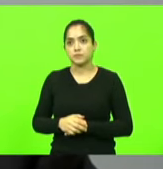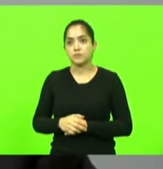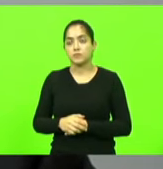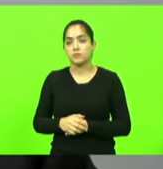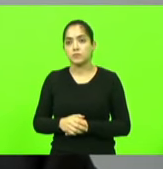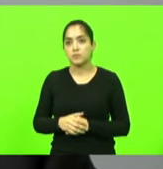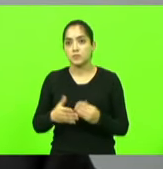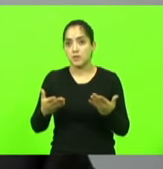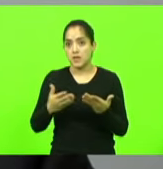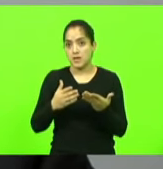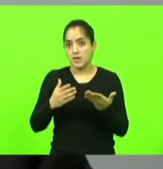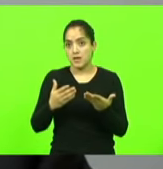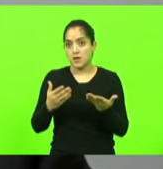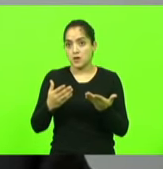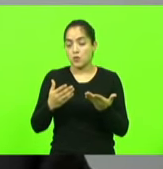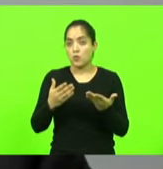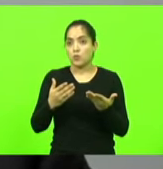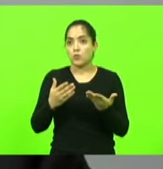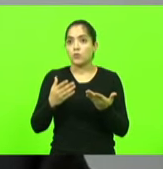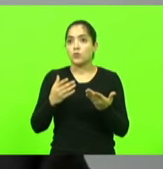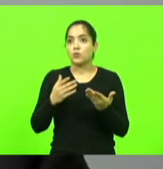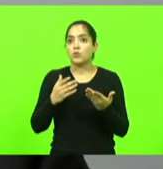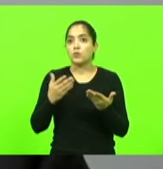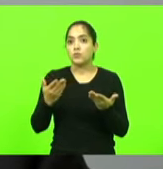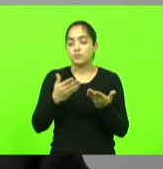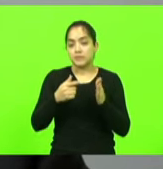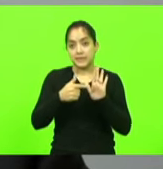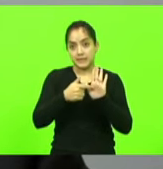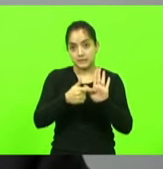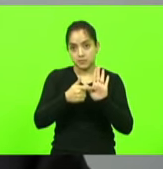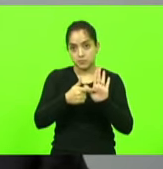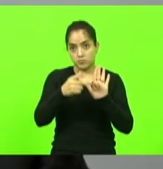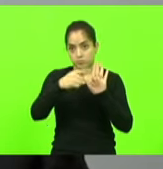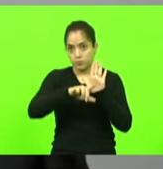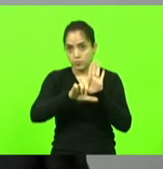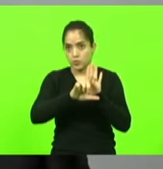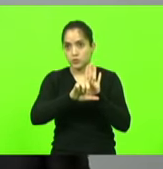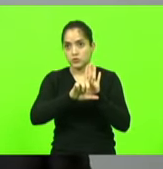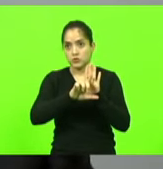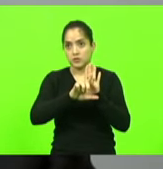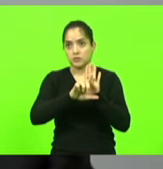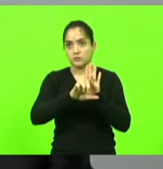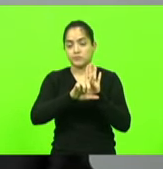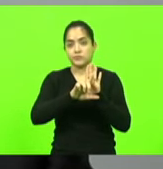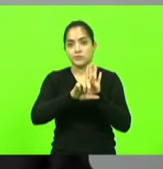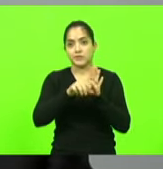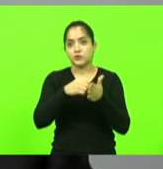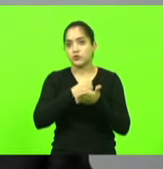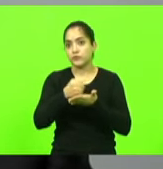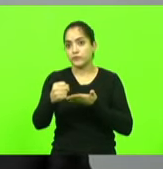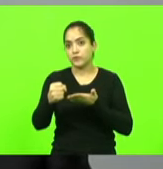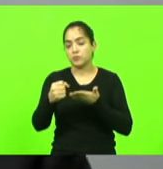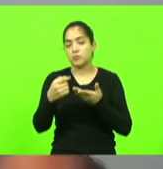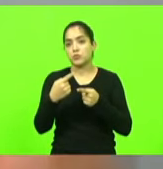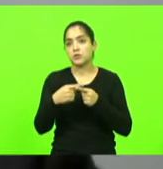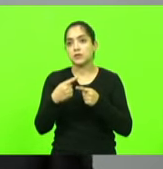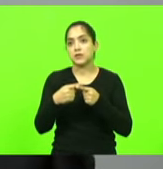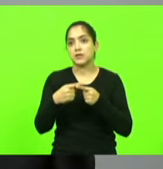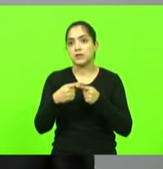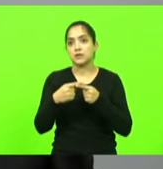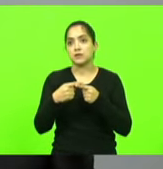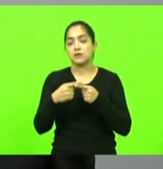Eu acredito que o objeto do projeto, ele morreu já, né? Porque aqui